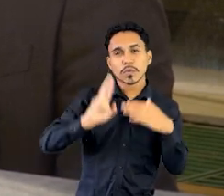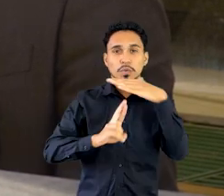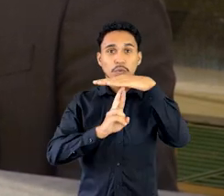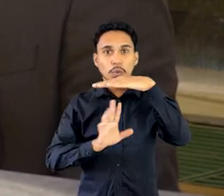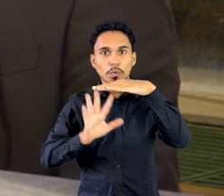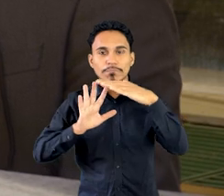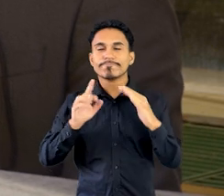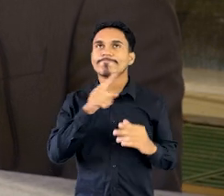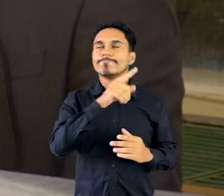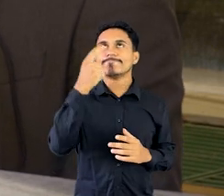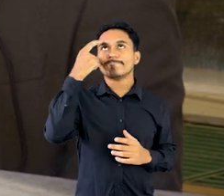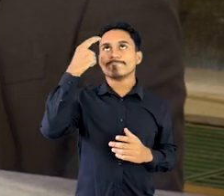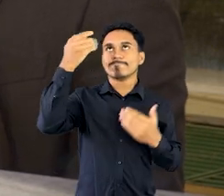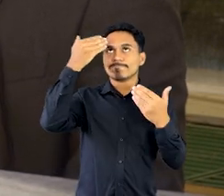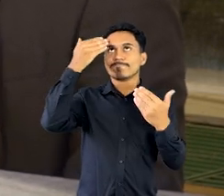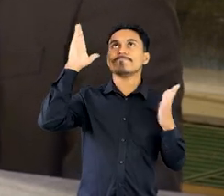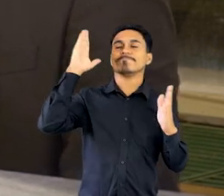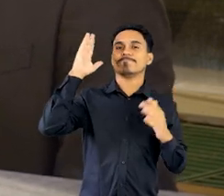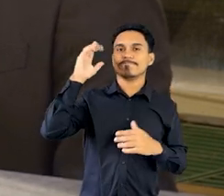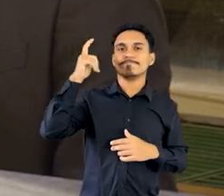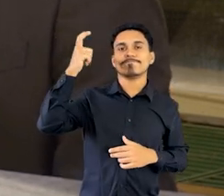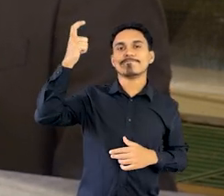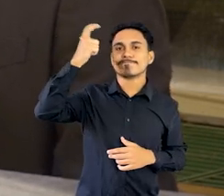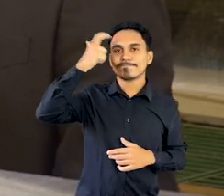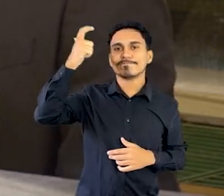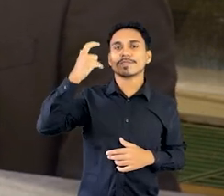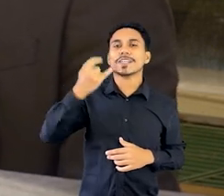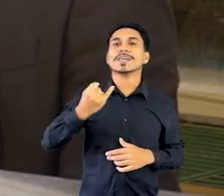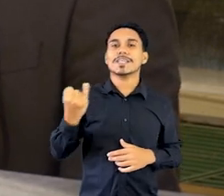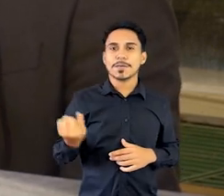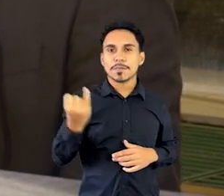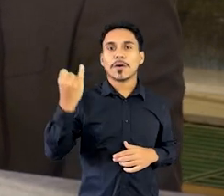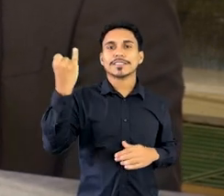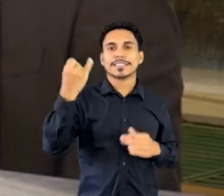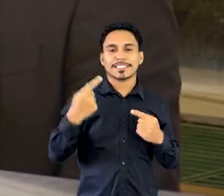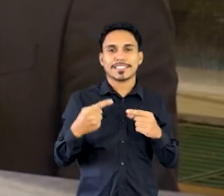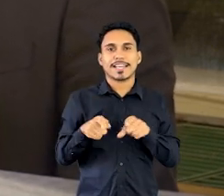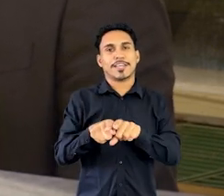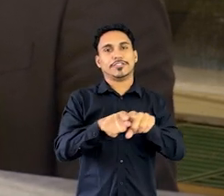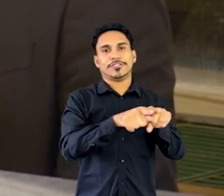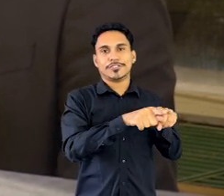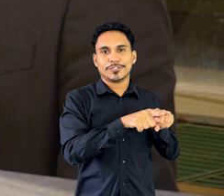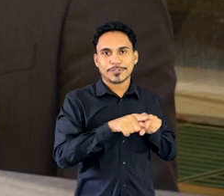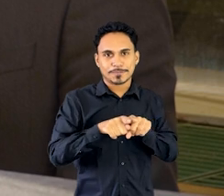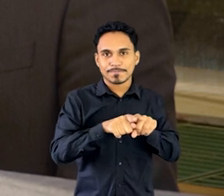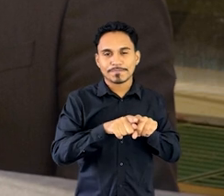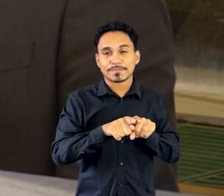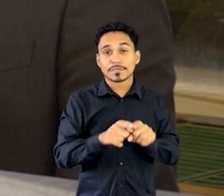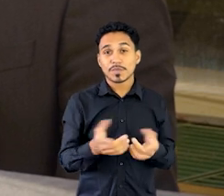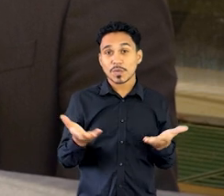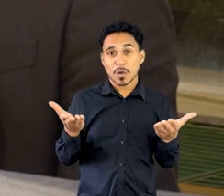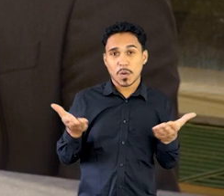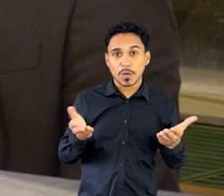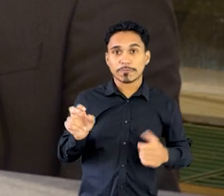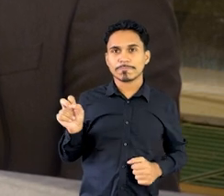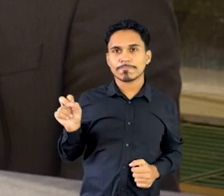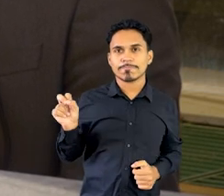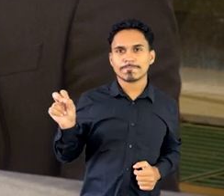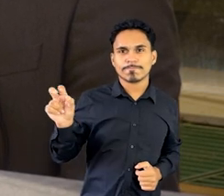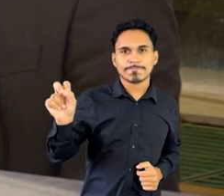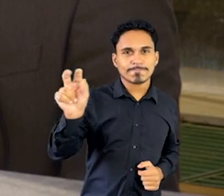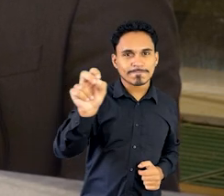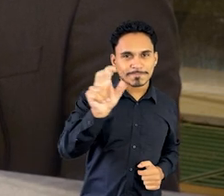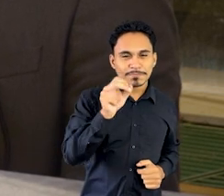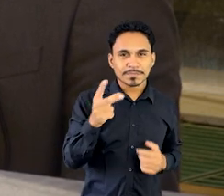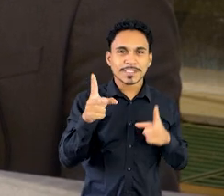dados com informações e com cenários da importância de atuarem como rede e o que a gente